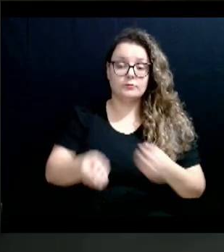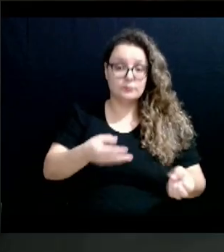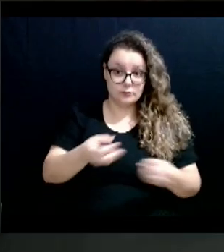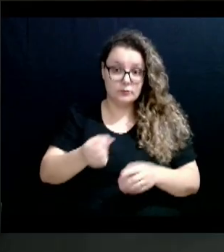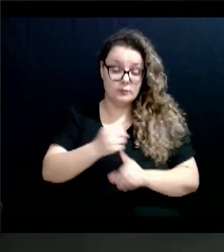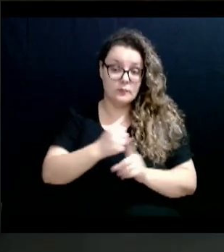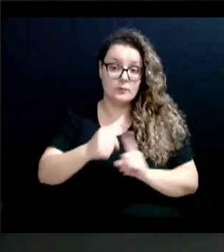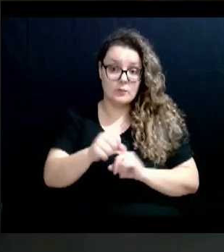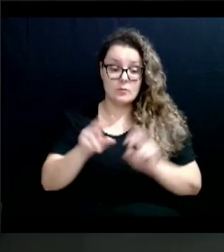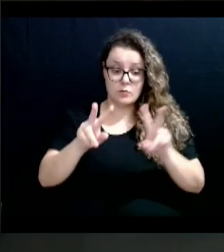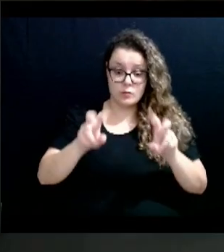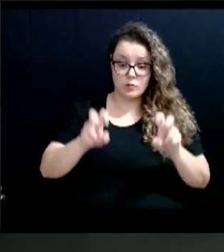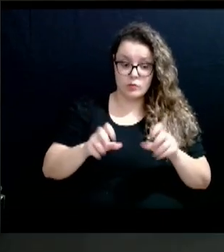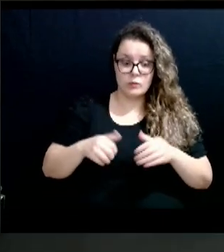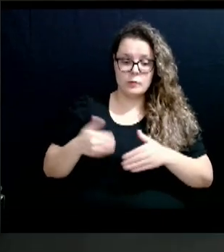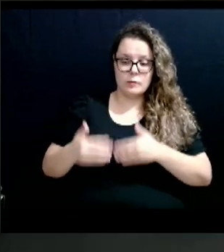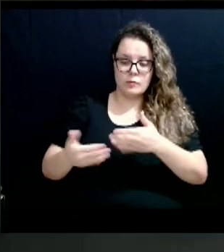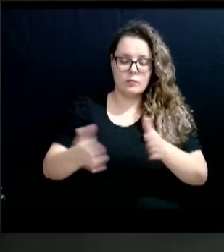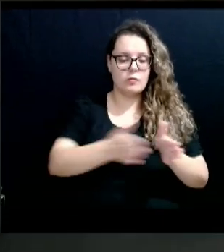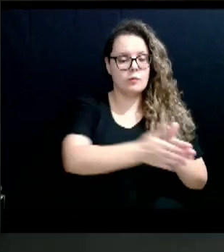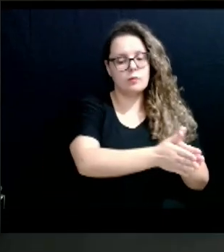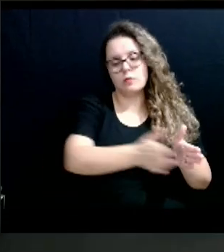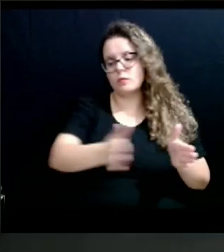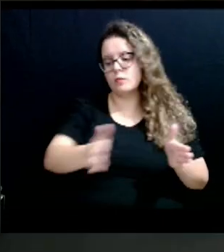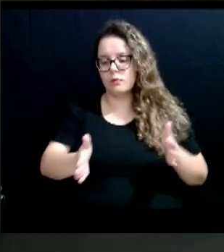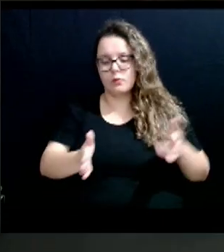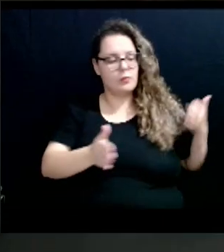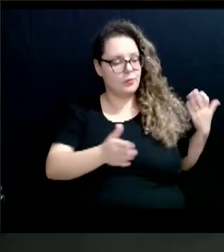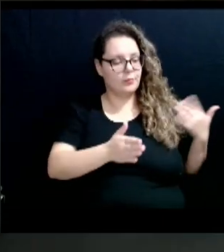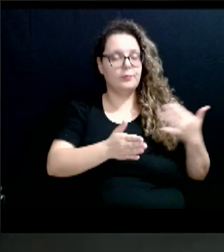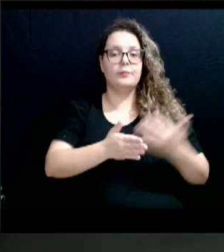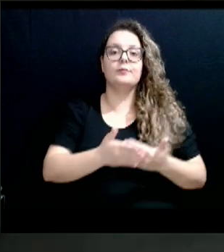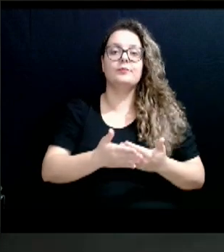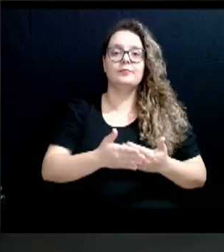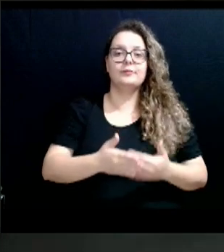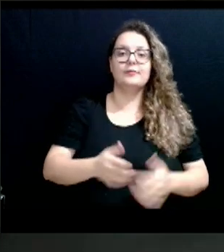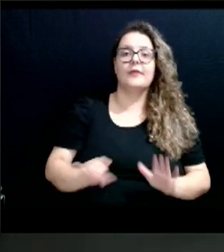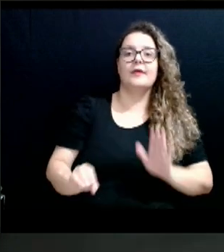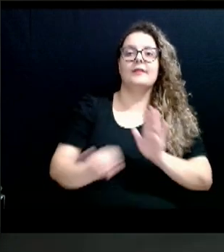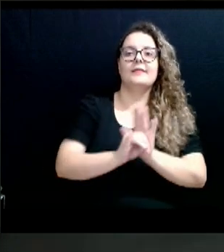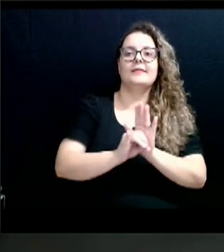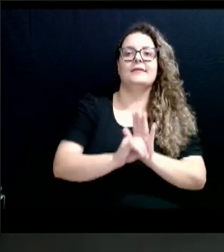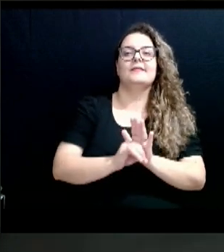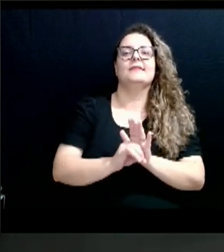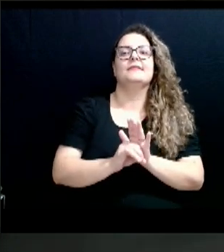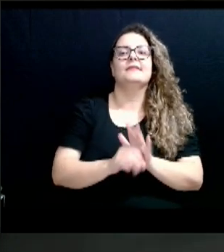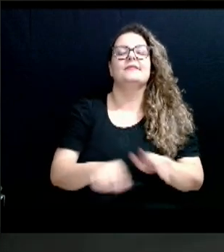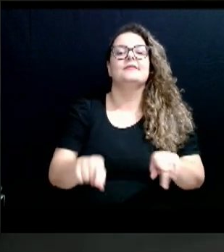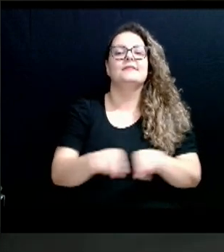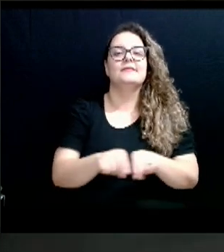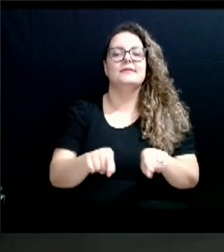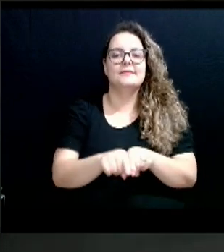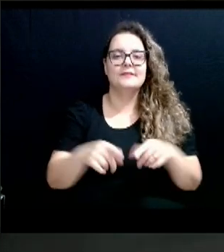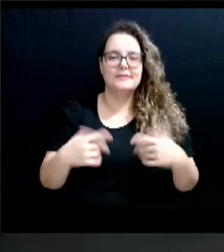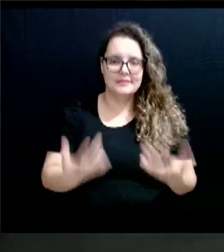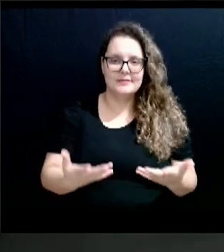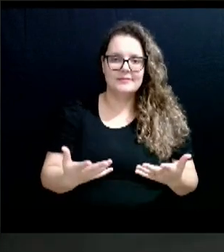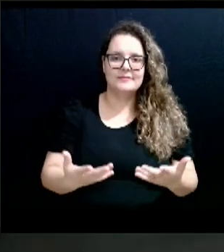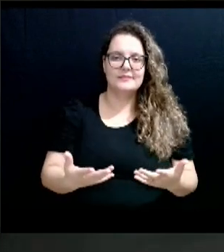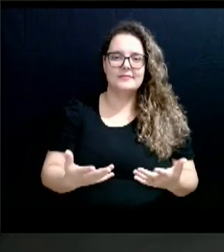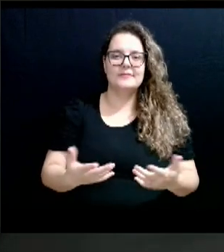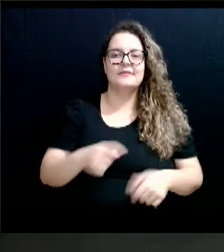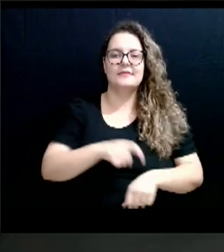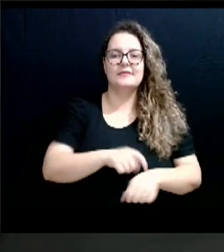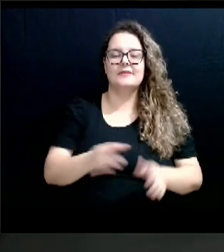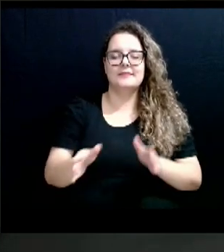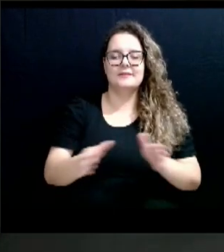atravessa o tempo, a identidade e as emoções. Então, participe conosco, mande sua mensagem para o nosso WhatsApp que já está aberto. A produção tá